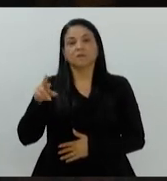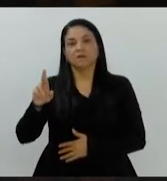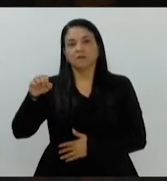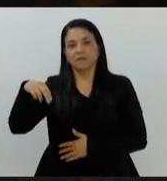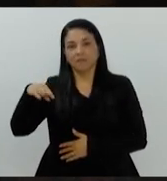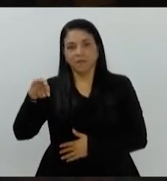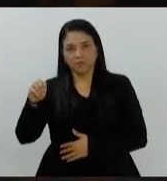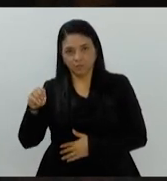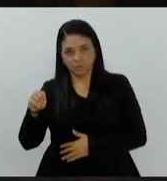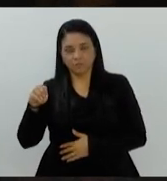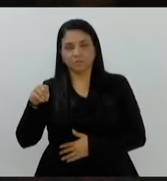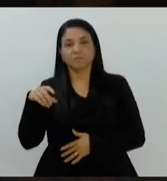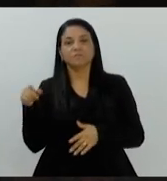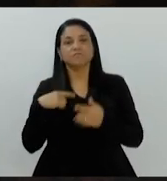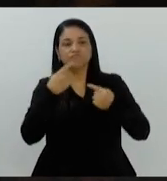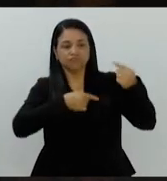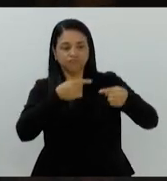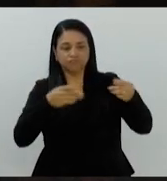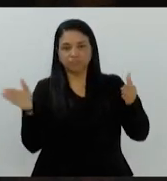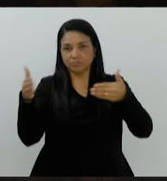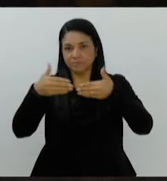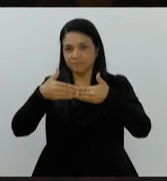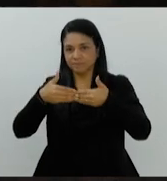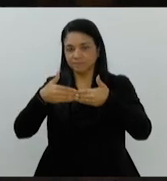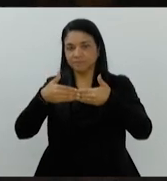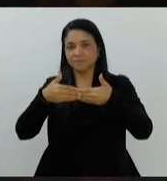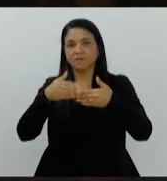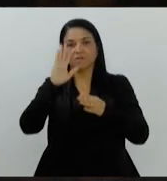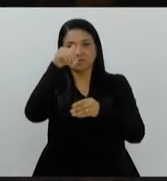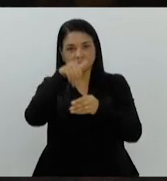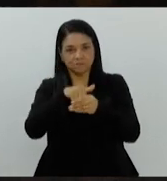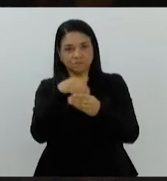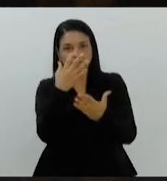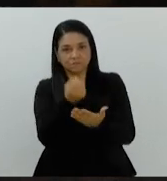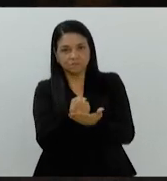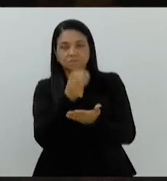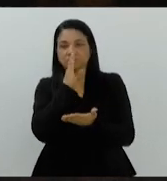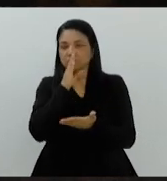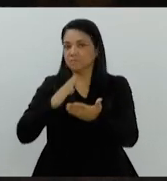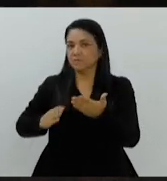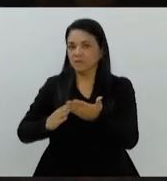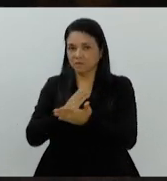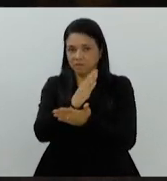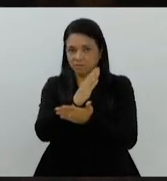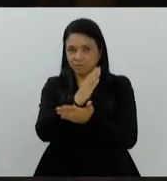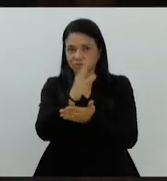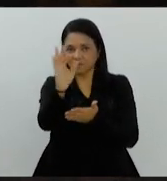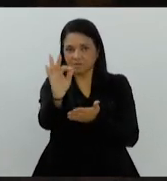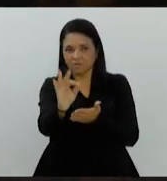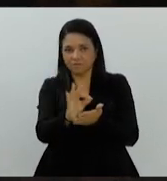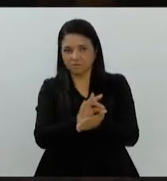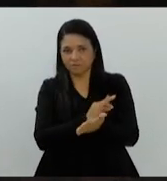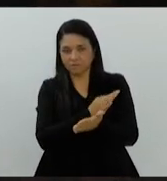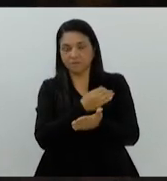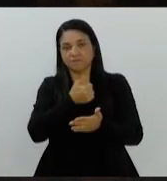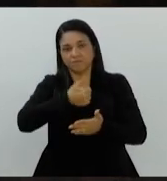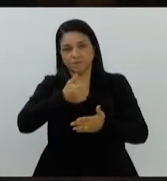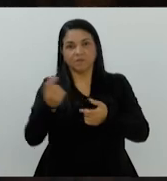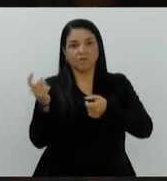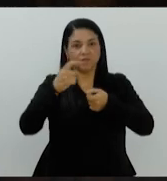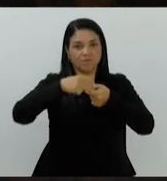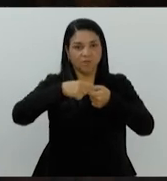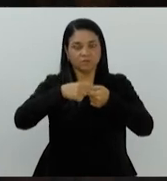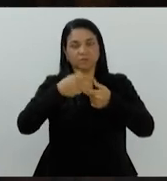Em discussão, não havendo quem queira discutir, encerrada a discussão. Em votação, senhores que aprovam, permaneçam como estão. Aprovado em primeira e retorna